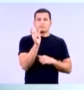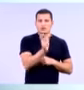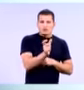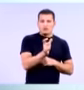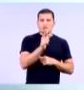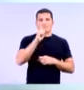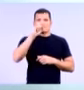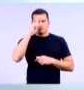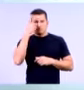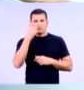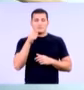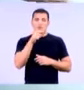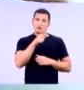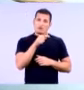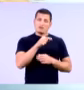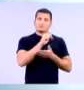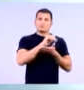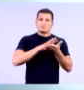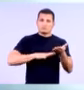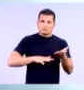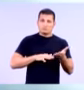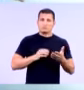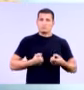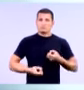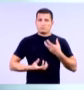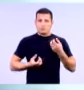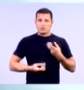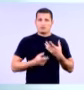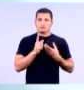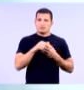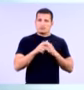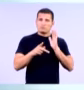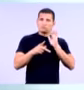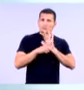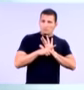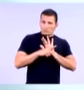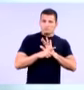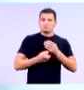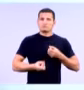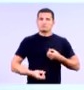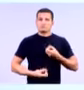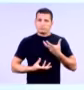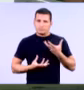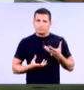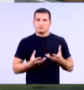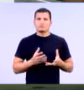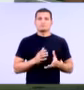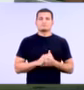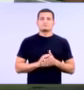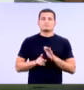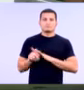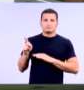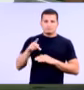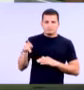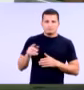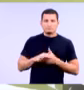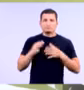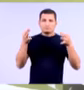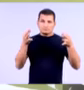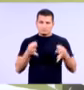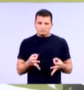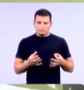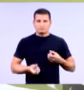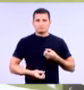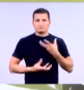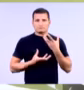E esse tipo de texto da função poética, ela é própria de poemas, não é, professora Anabela? Correto. Os poemas